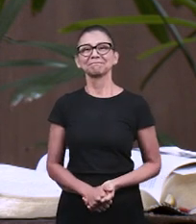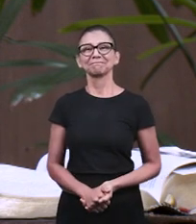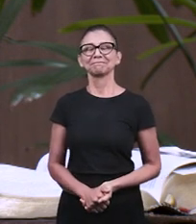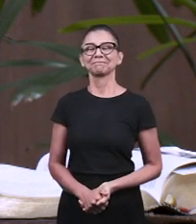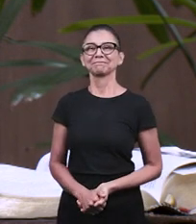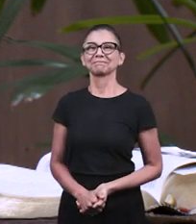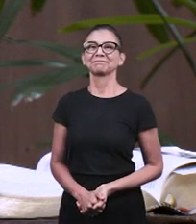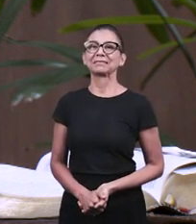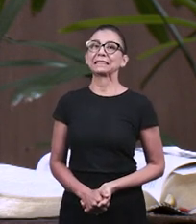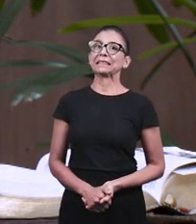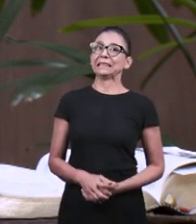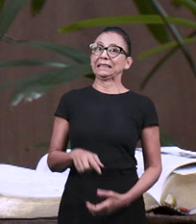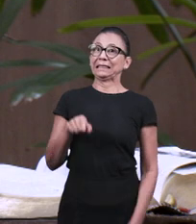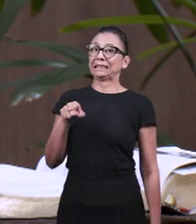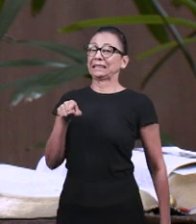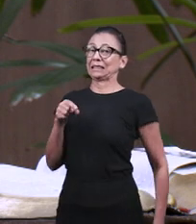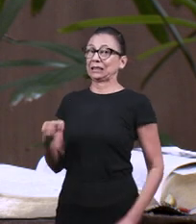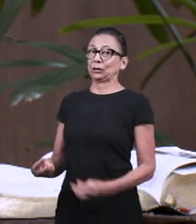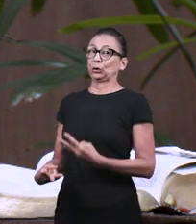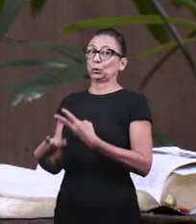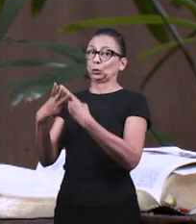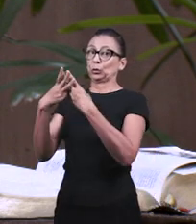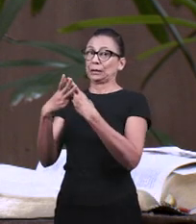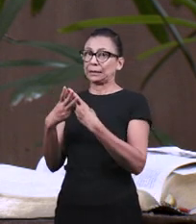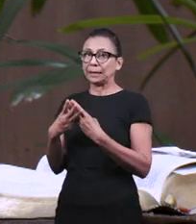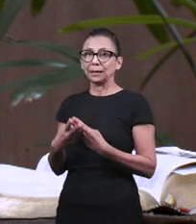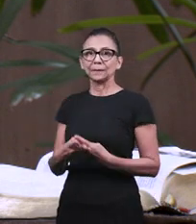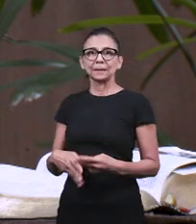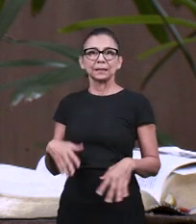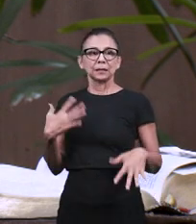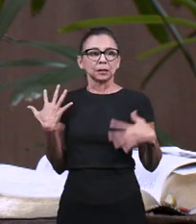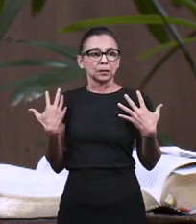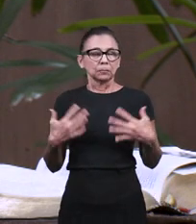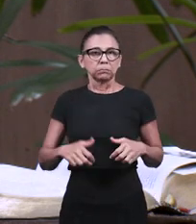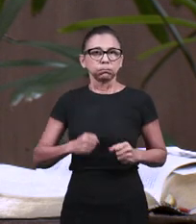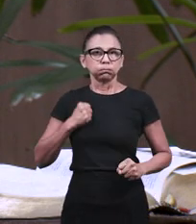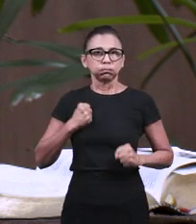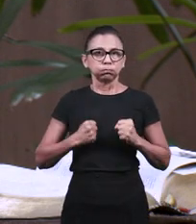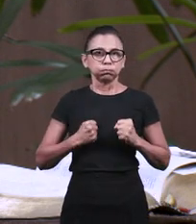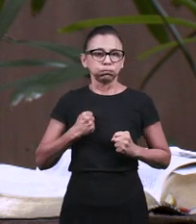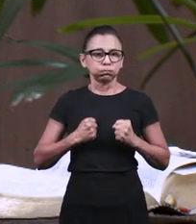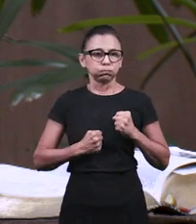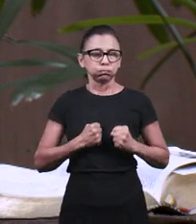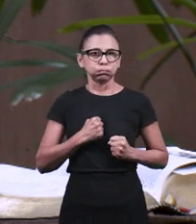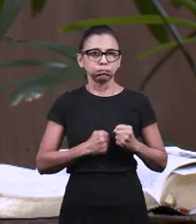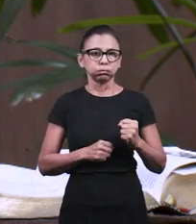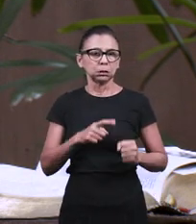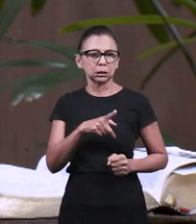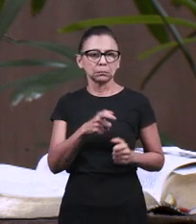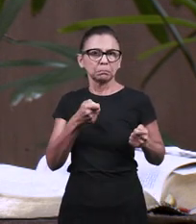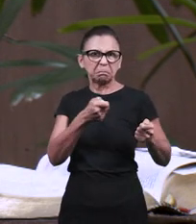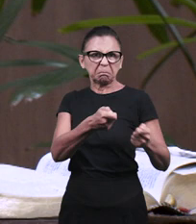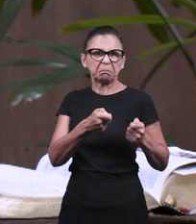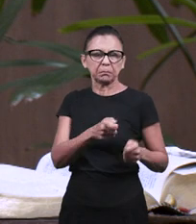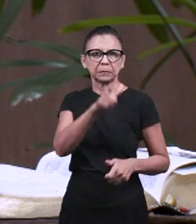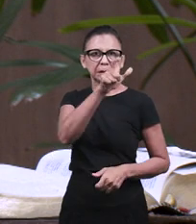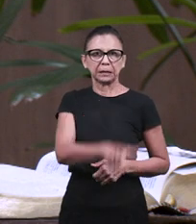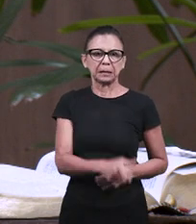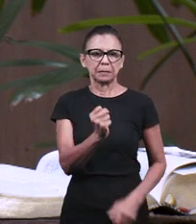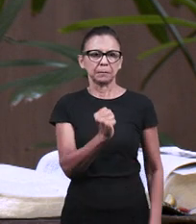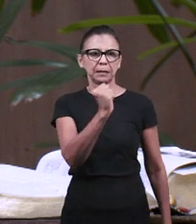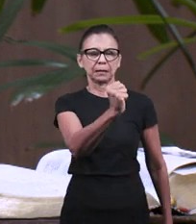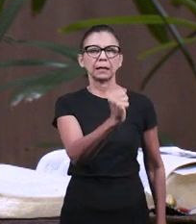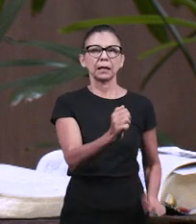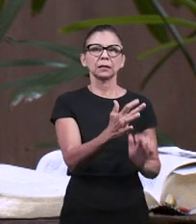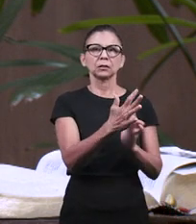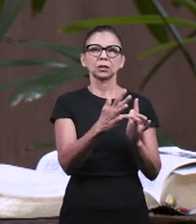Por isso, pois, os judeus ainda mais procuravam matá-lo, porque não só quebrantava o sábado, mas também dizia